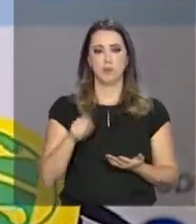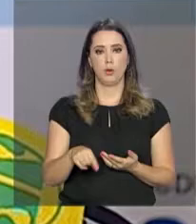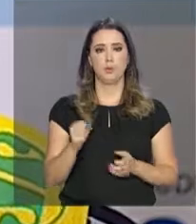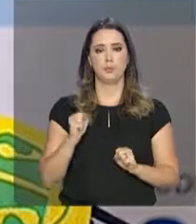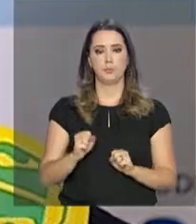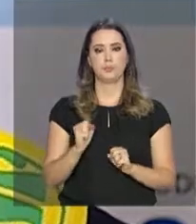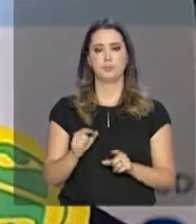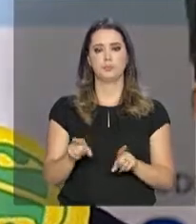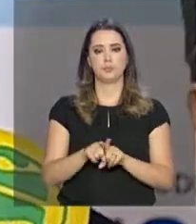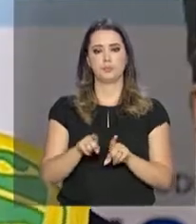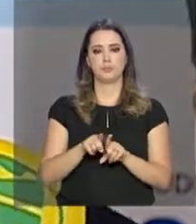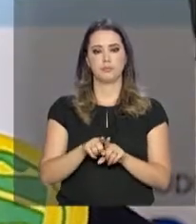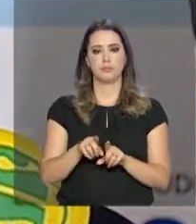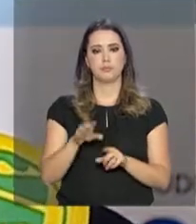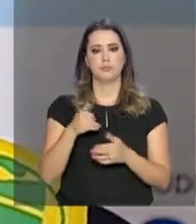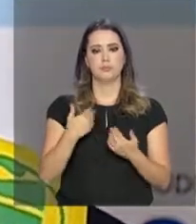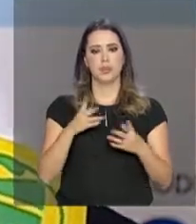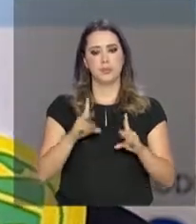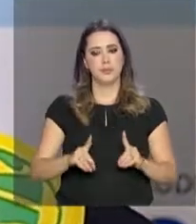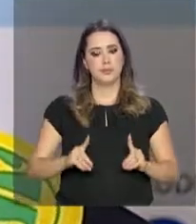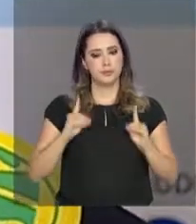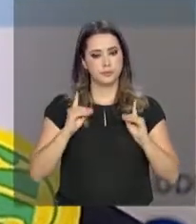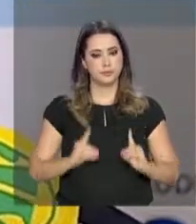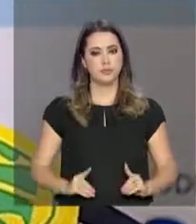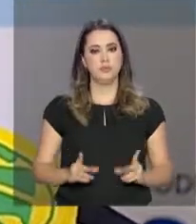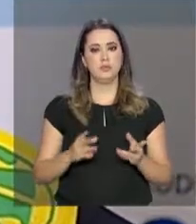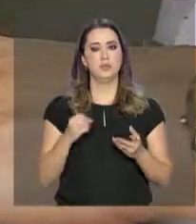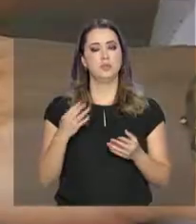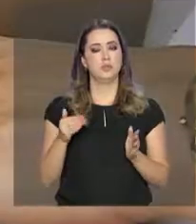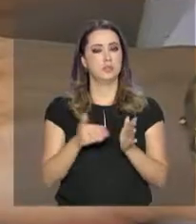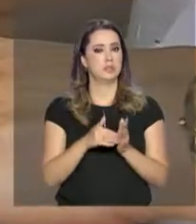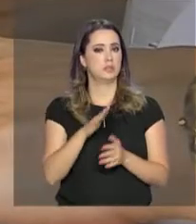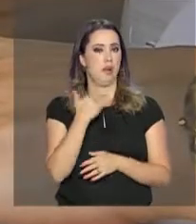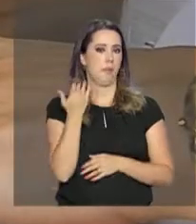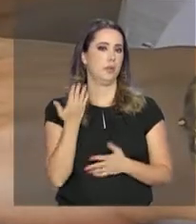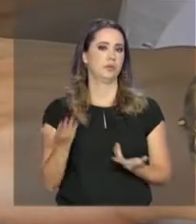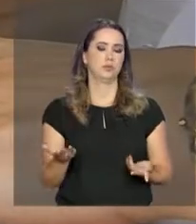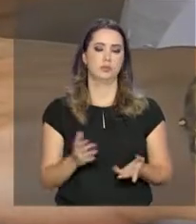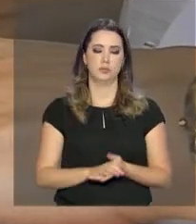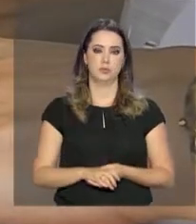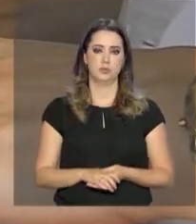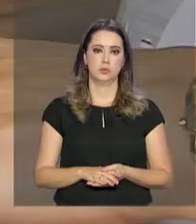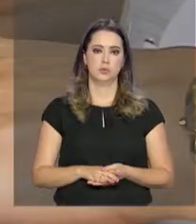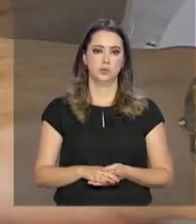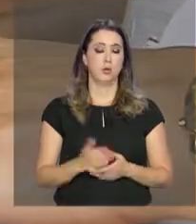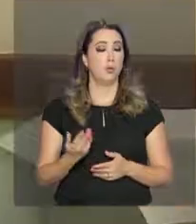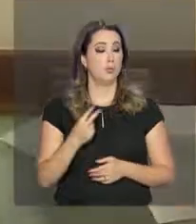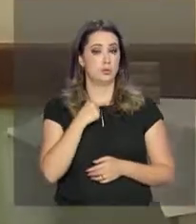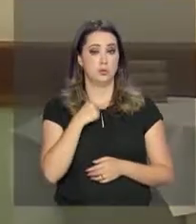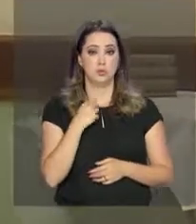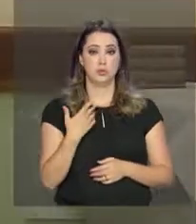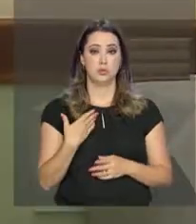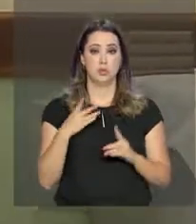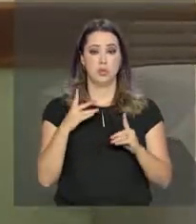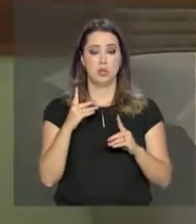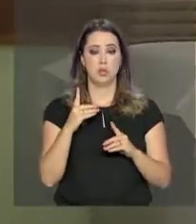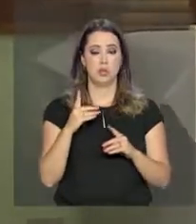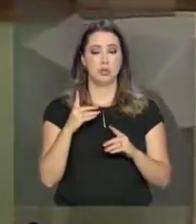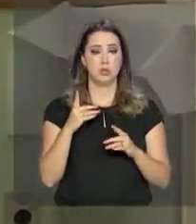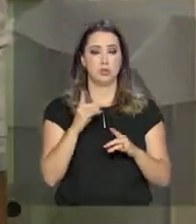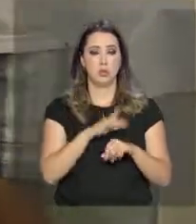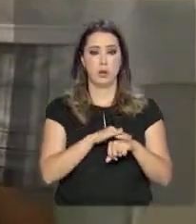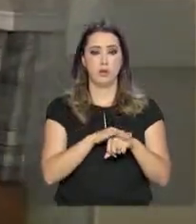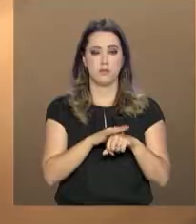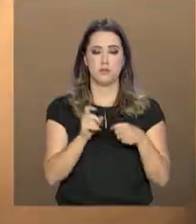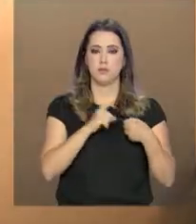levar inclusive à sequelas e até mesmo a morte e para impedir que a doença volte ao país começa no próximo dia